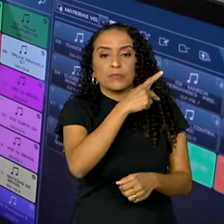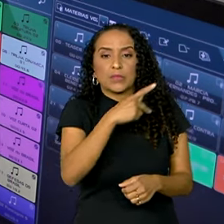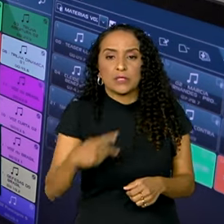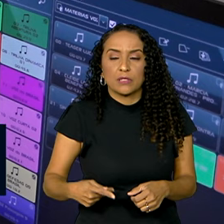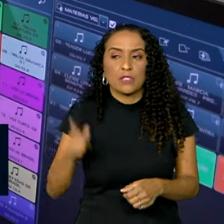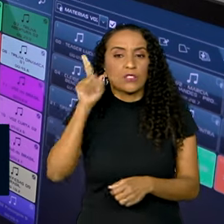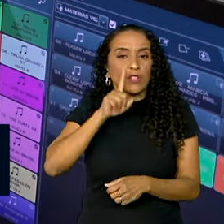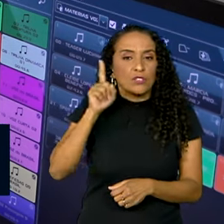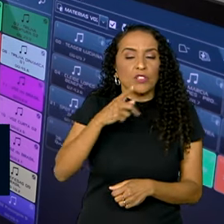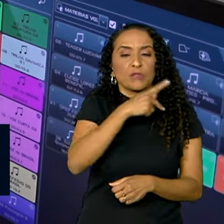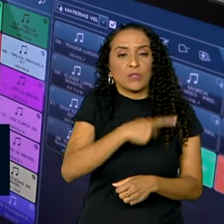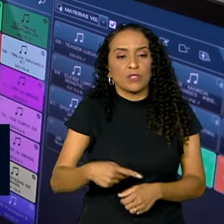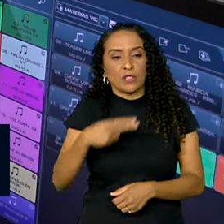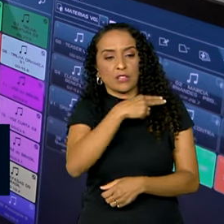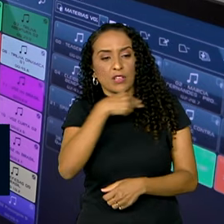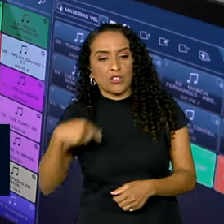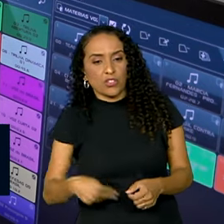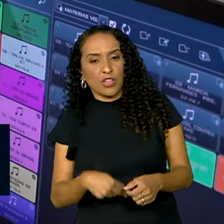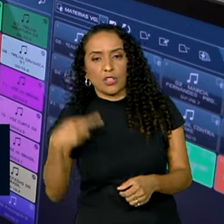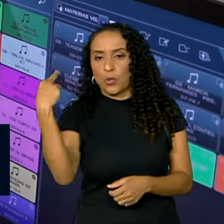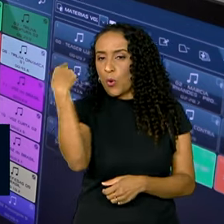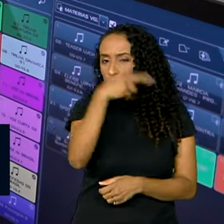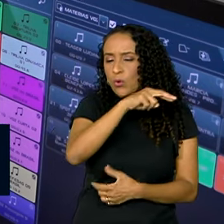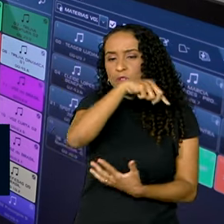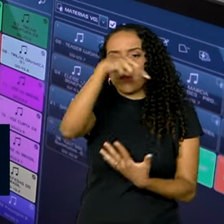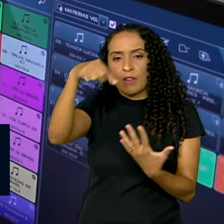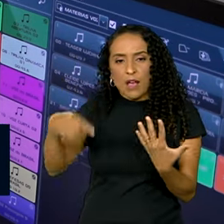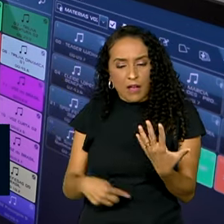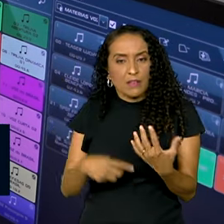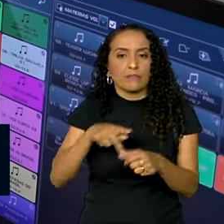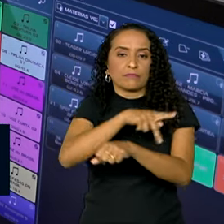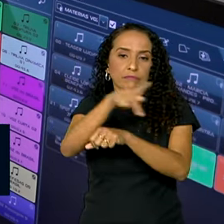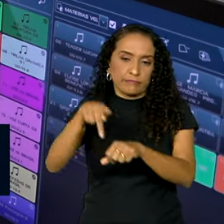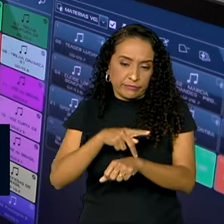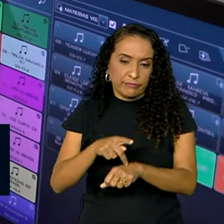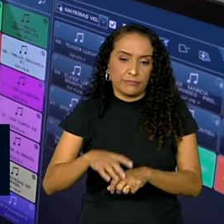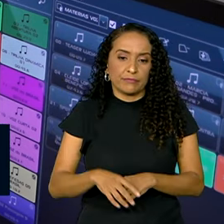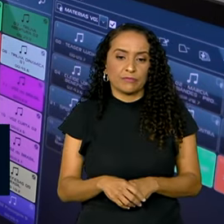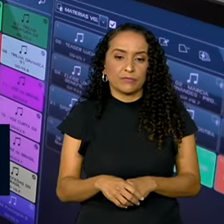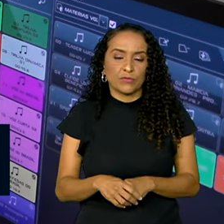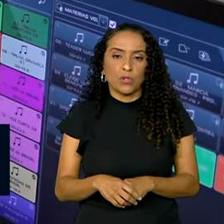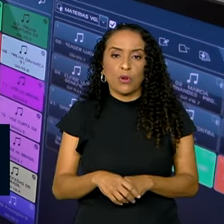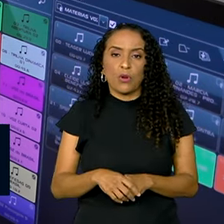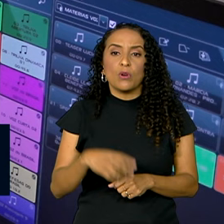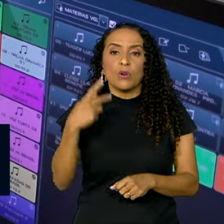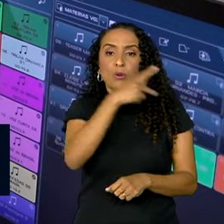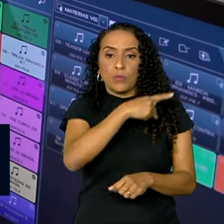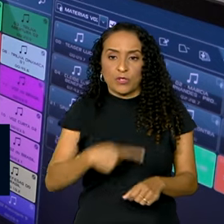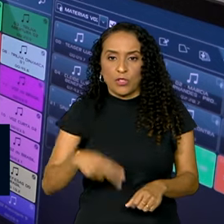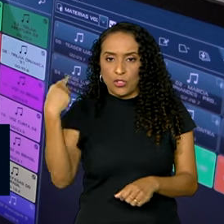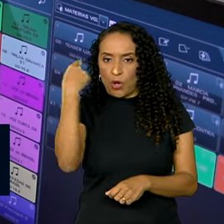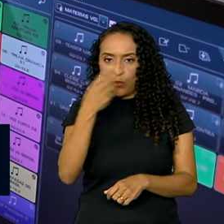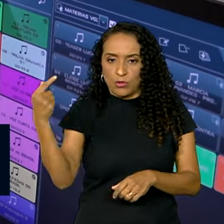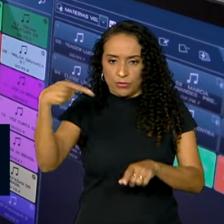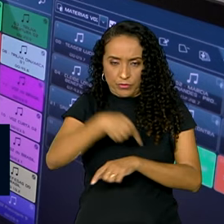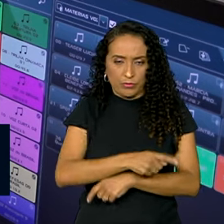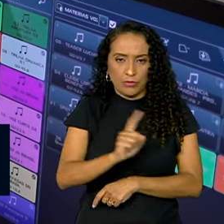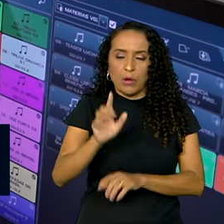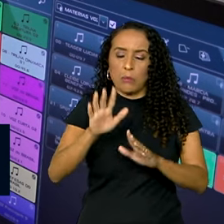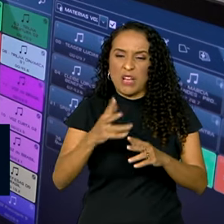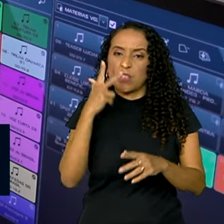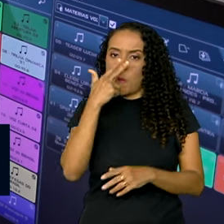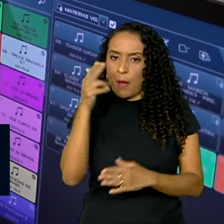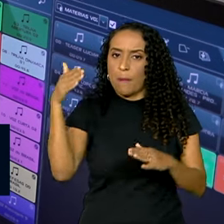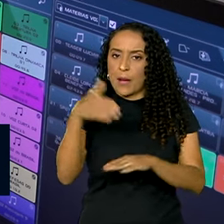Unidos presidente da China da Rússia enfim eh o presidente da Rússia não virá o Brasil mas acredito que vai participar à distância né